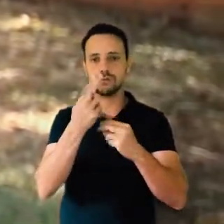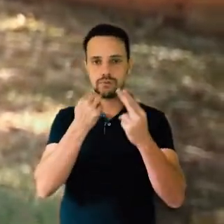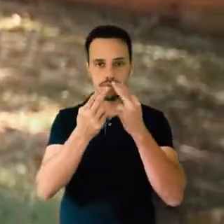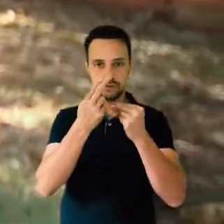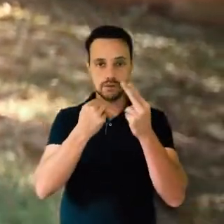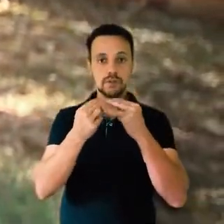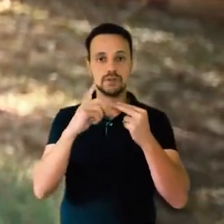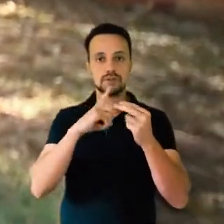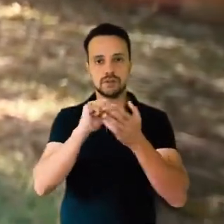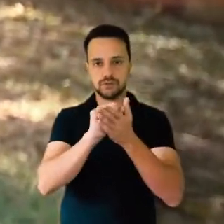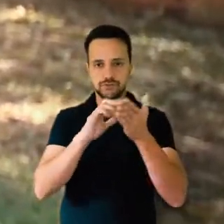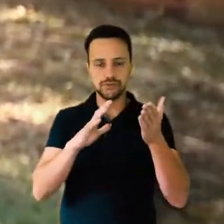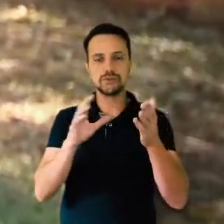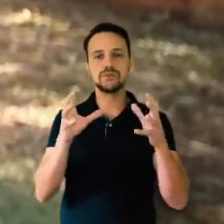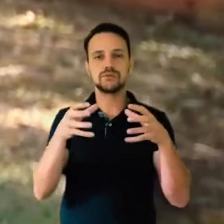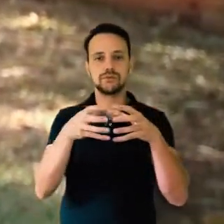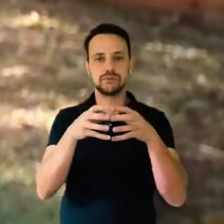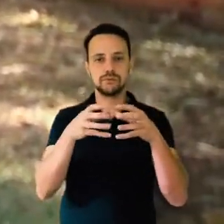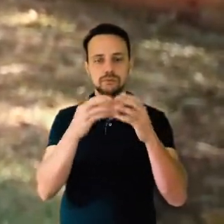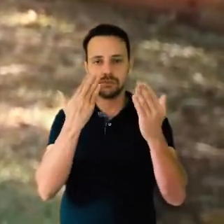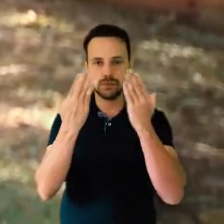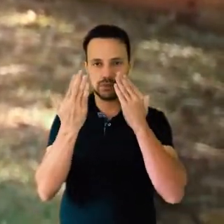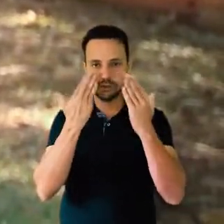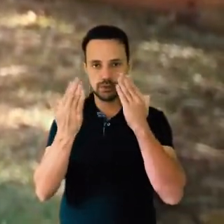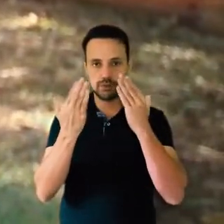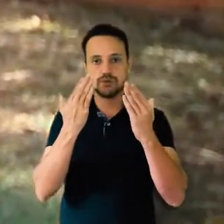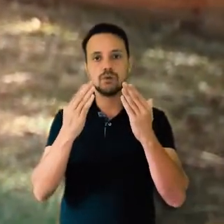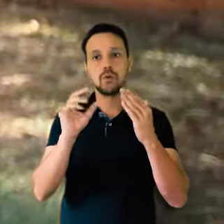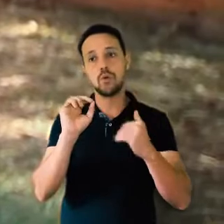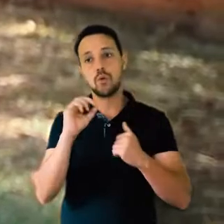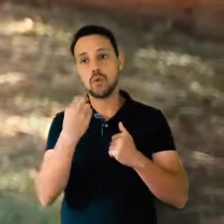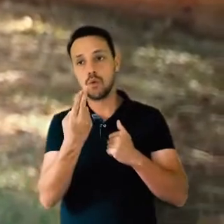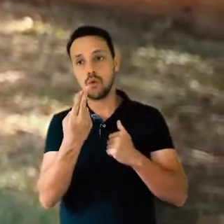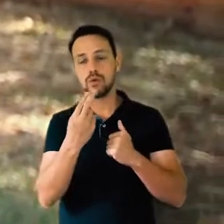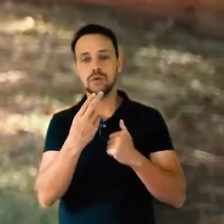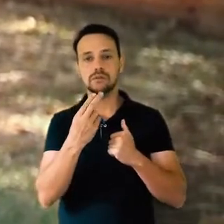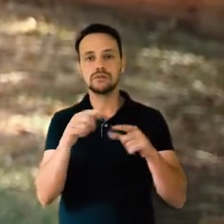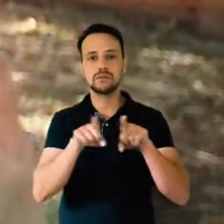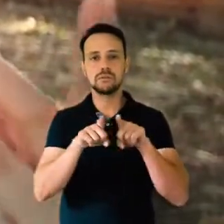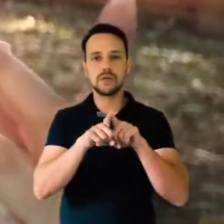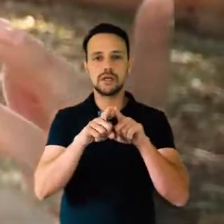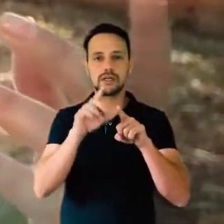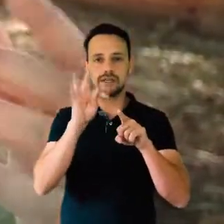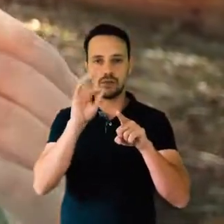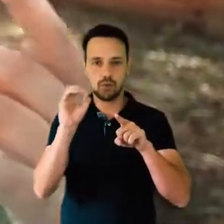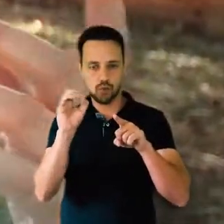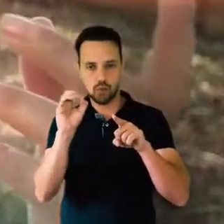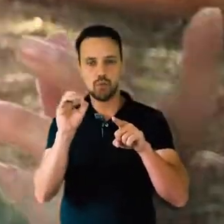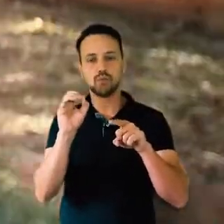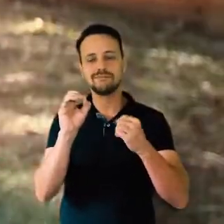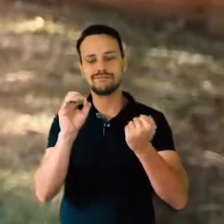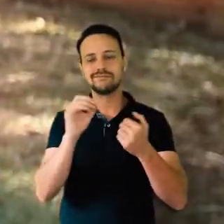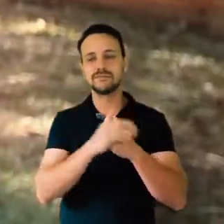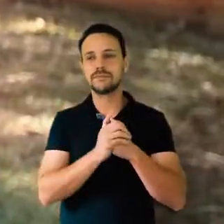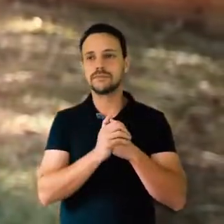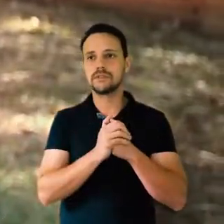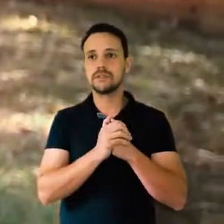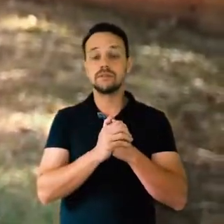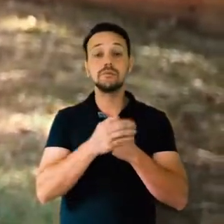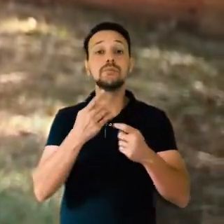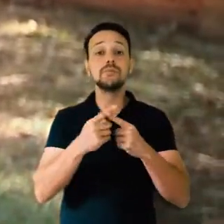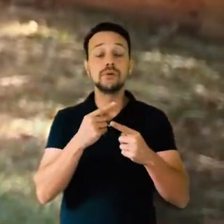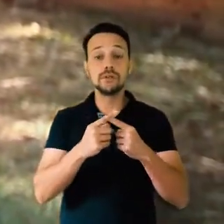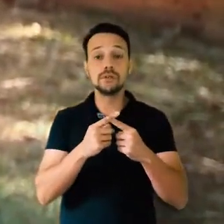parte de educação nutricional com atividades em conjunto com a psicologia ou com a terapia